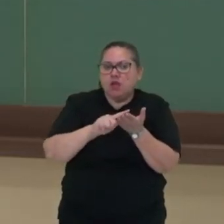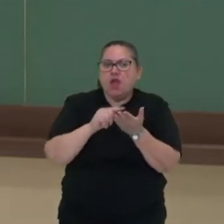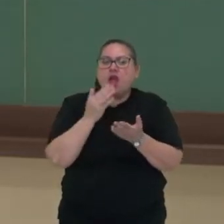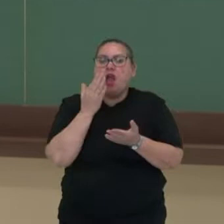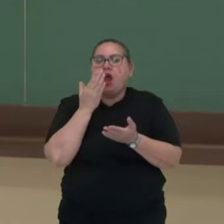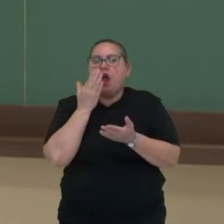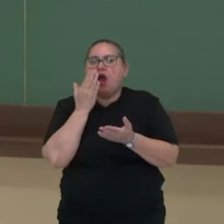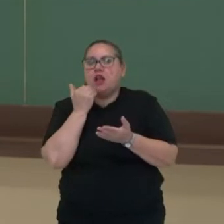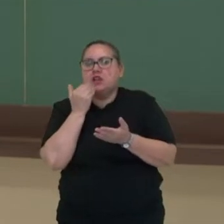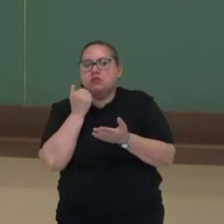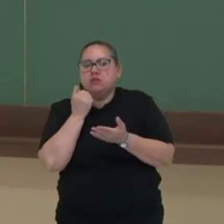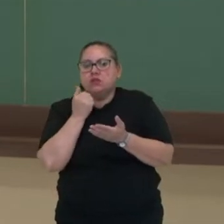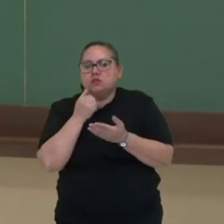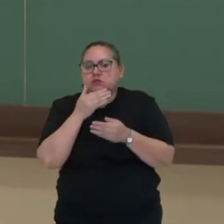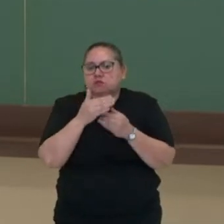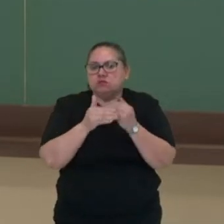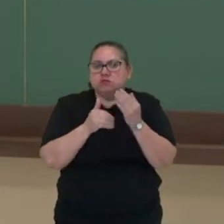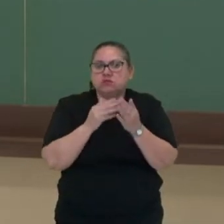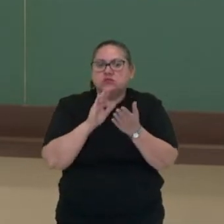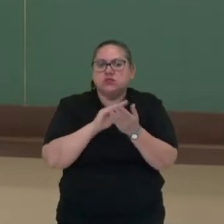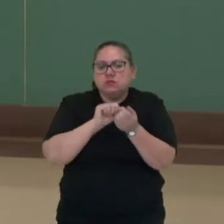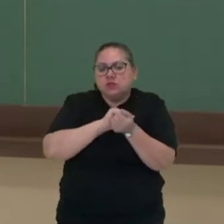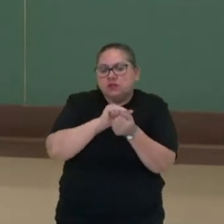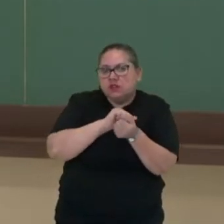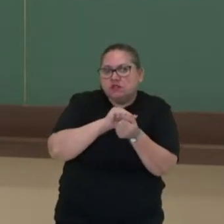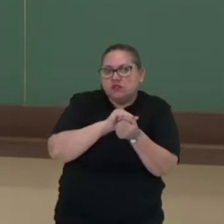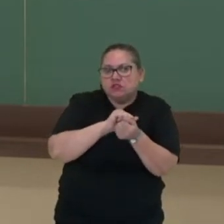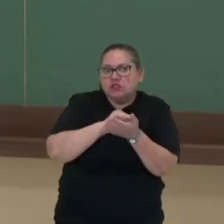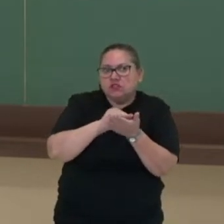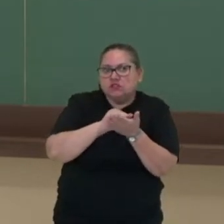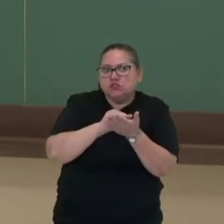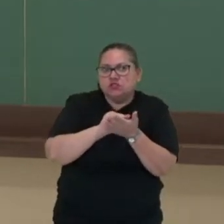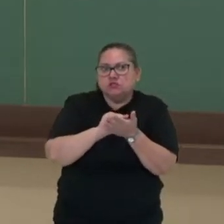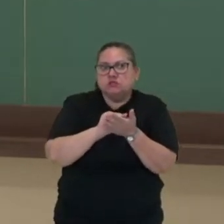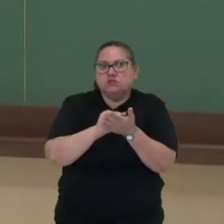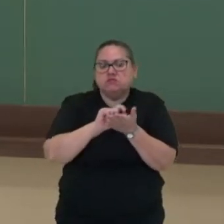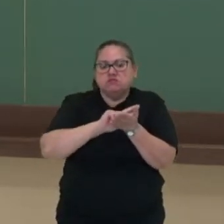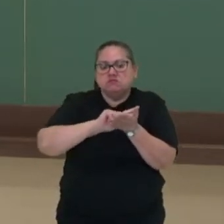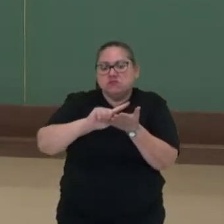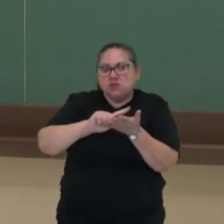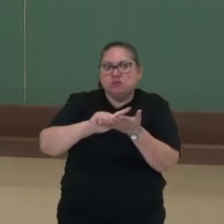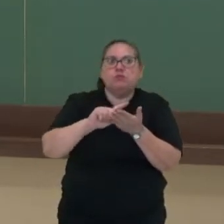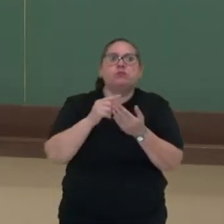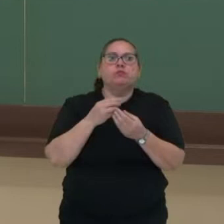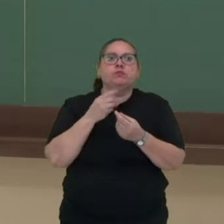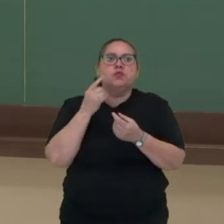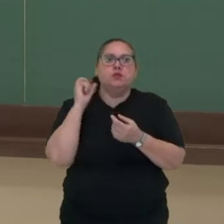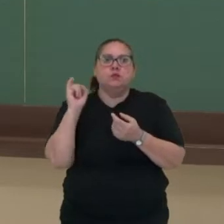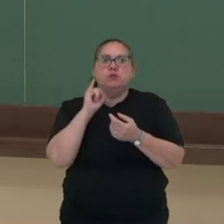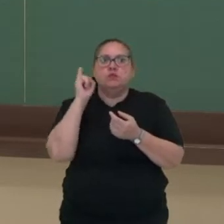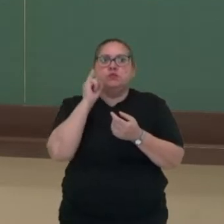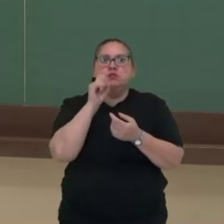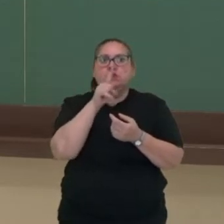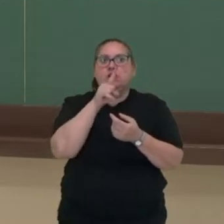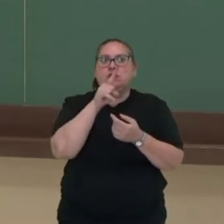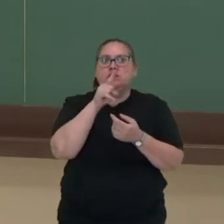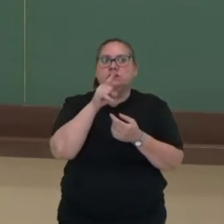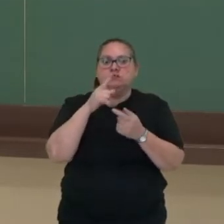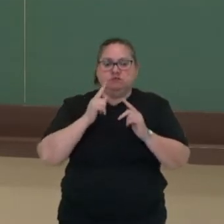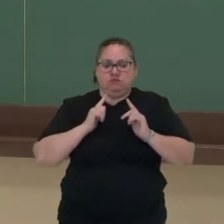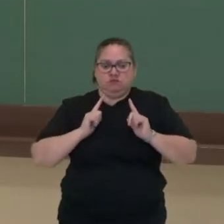processados aí com carinho, sempre lavadinhos, ok? A higiene dos alimentos é muito importante. Aqui, ó,